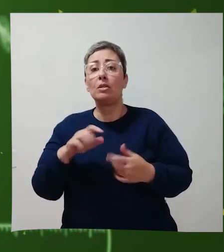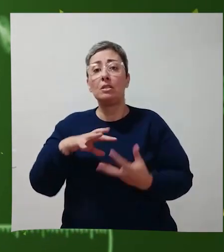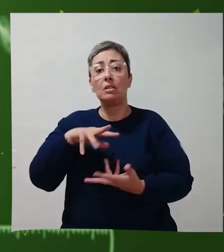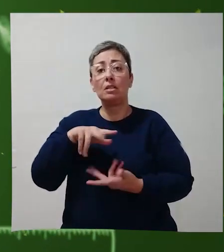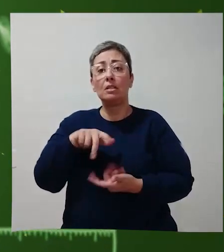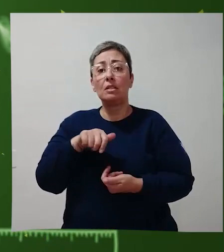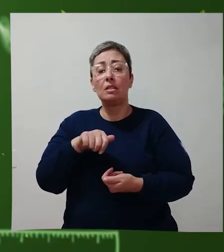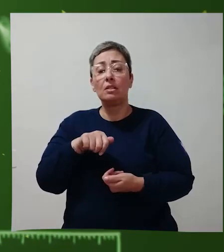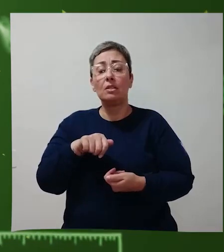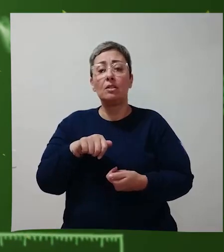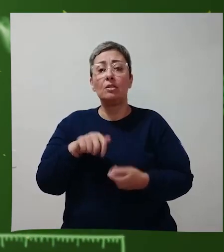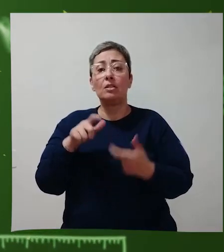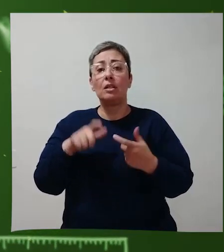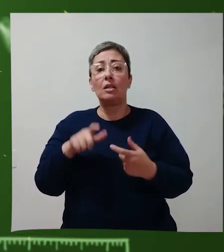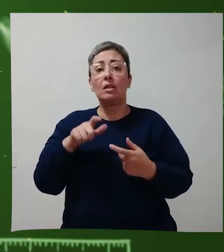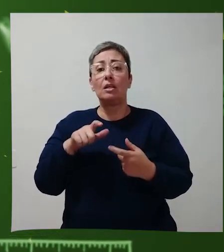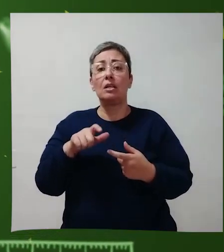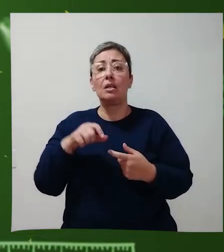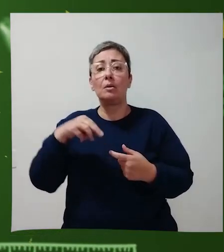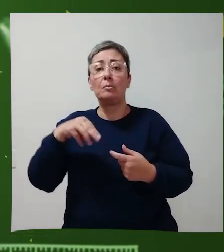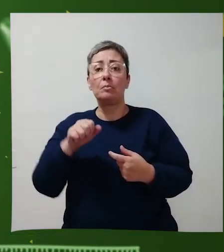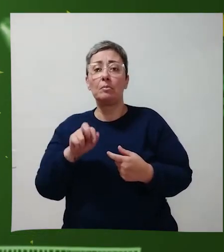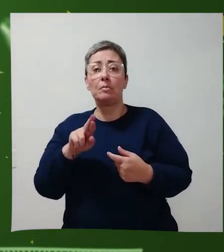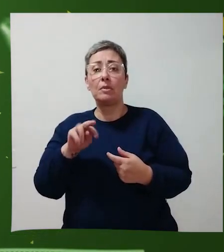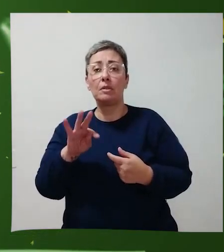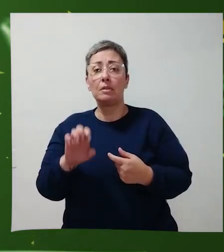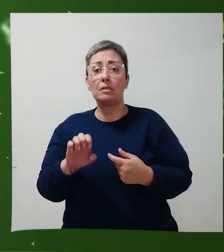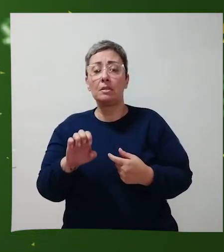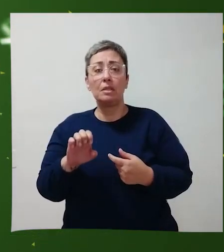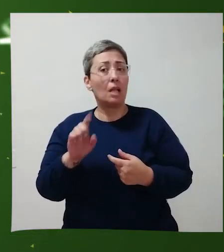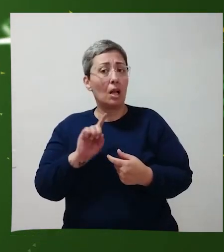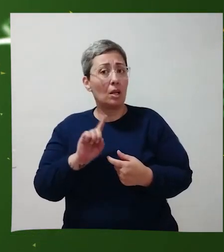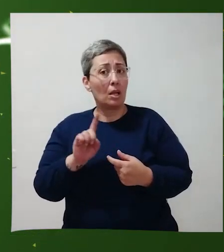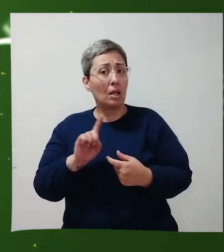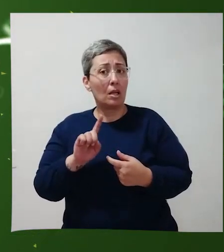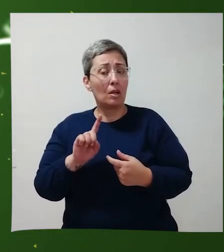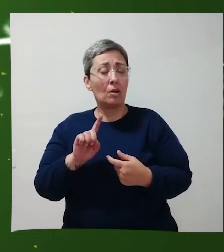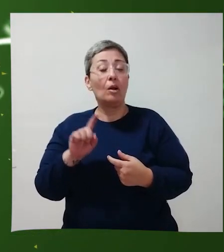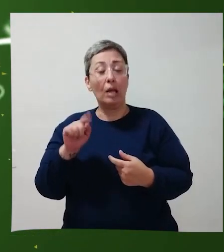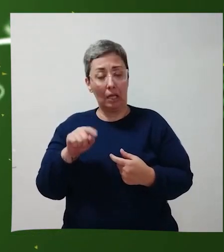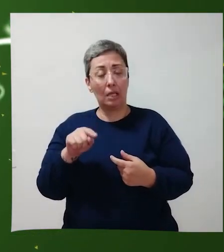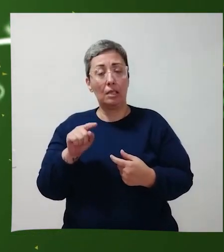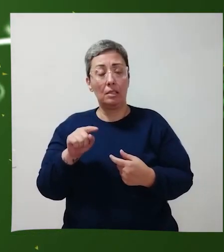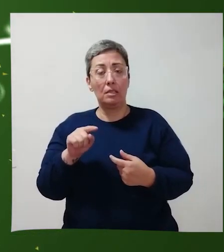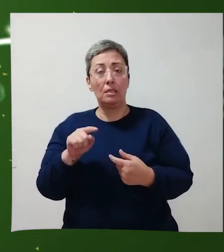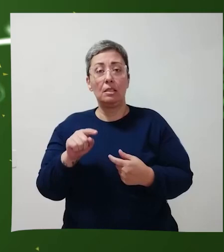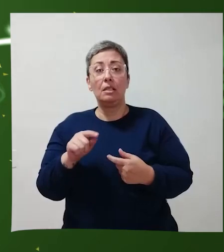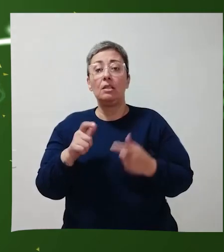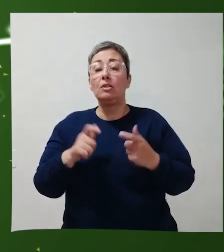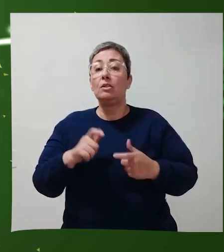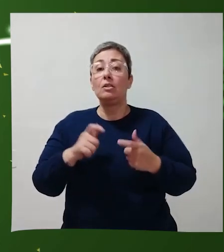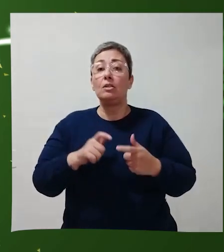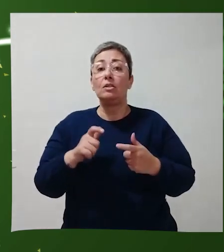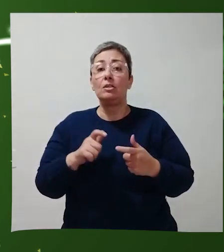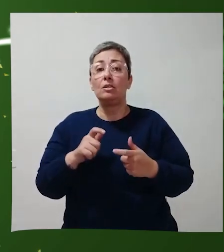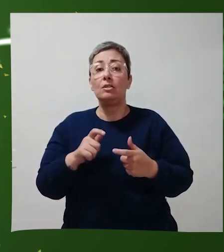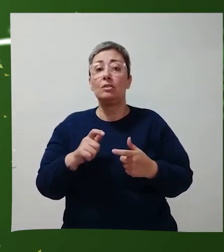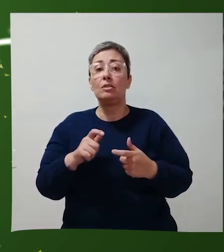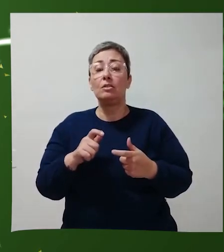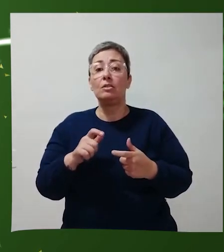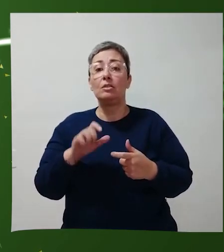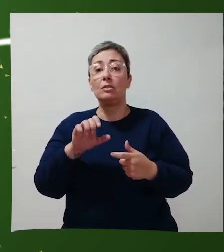Terra? Onde está o Marte? Não, isso. Onde está